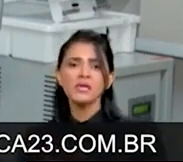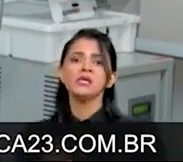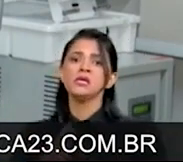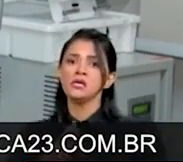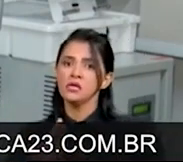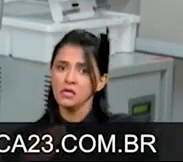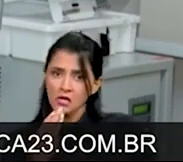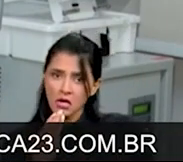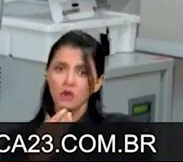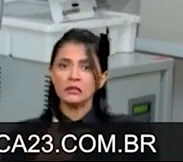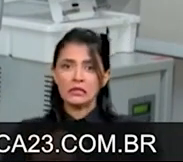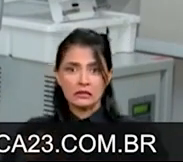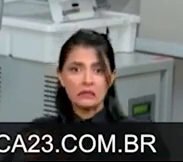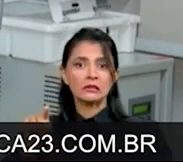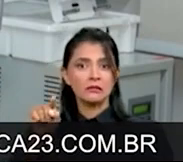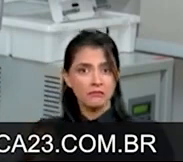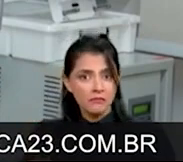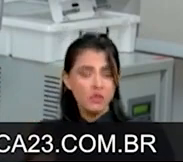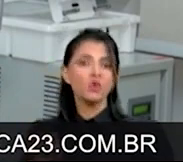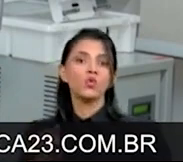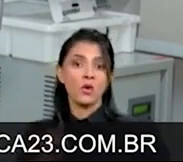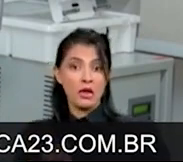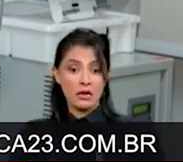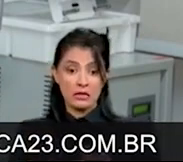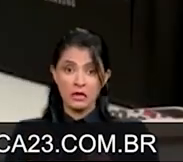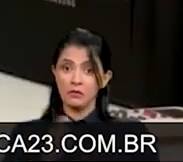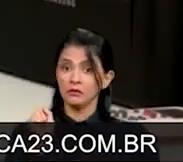700 mil mamografias que deixaram de ser